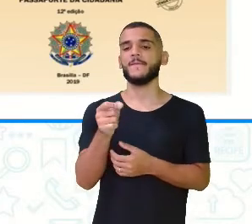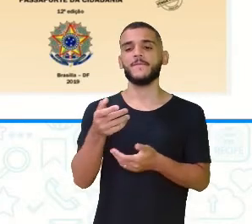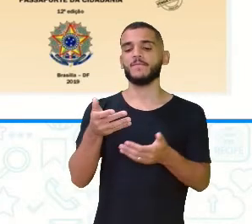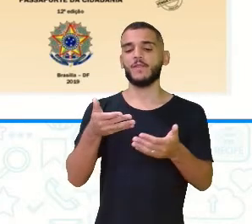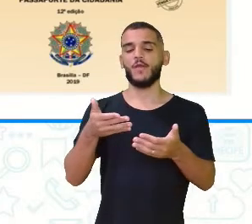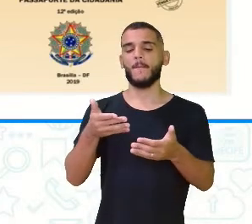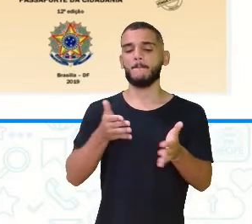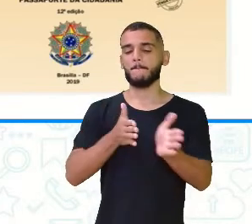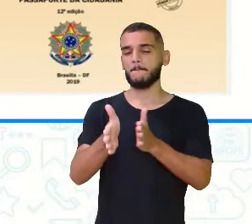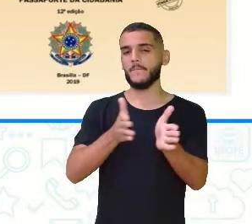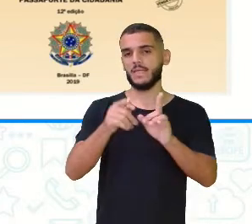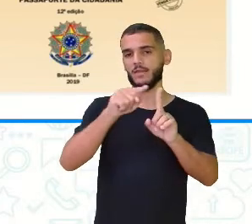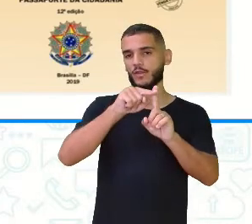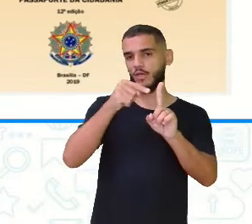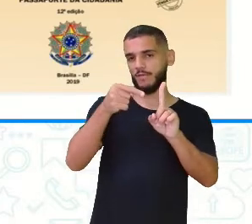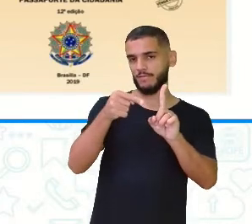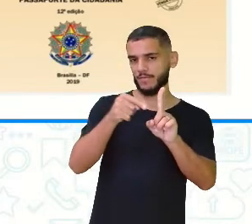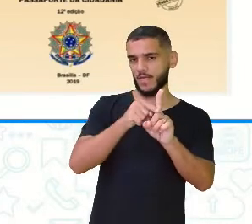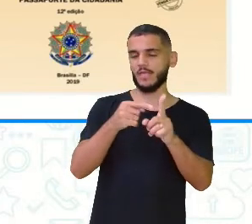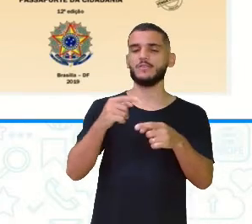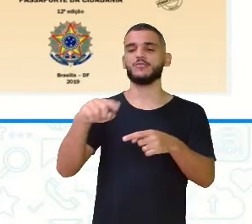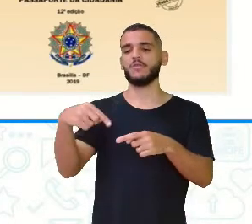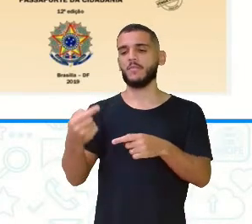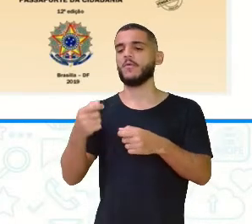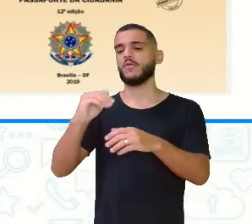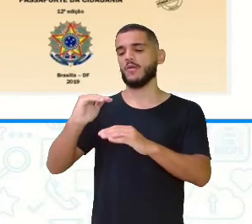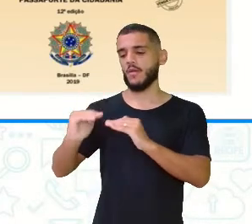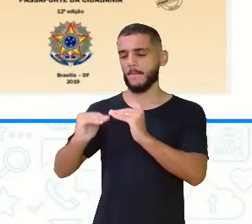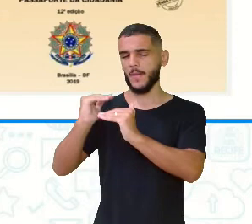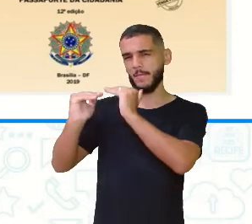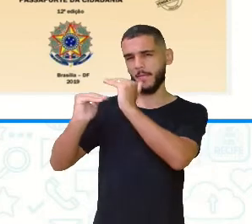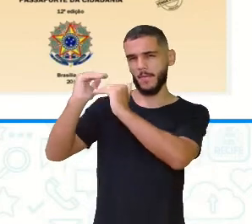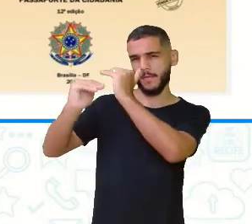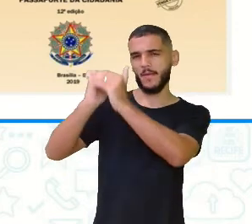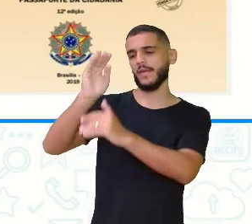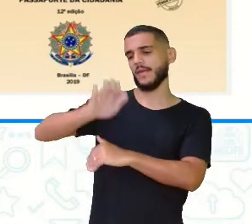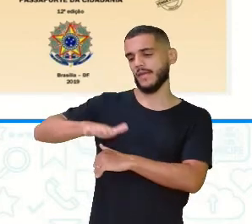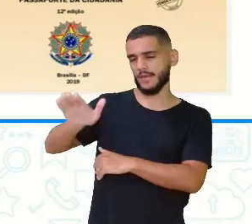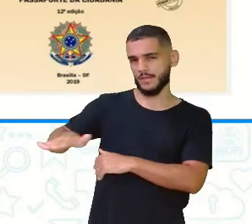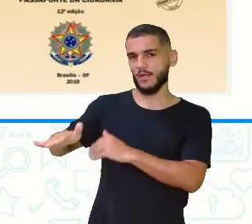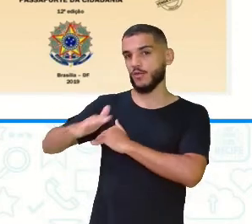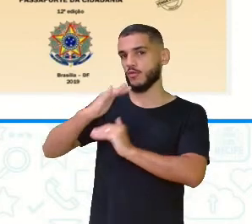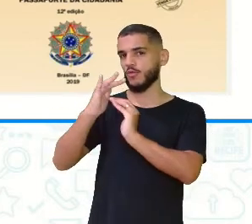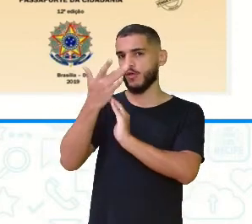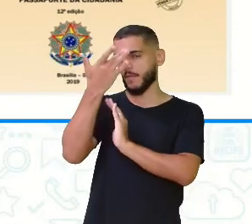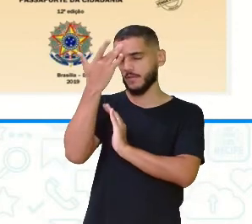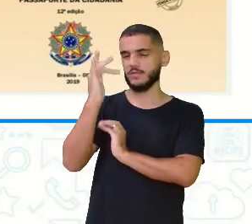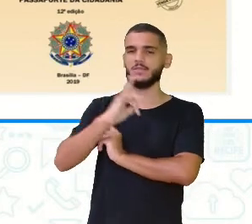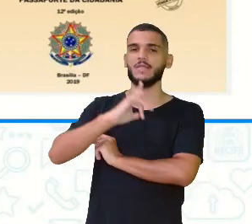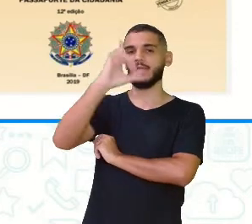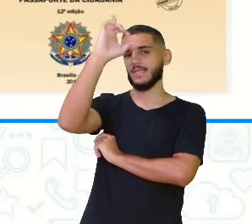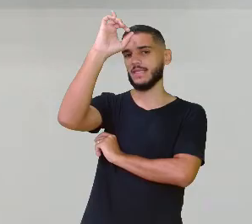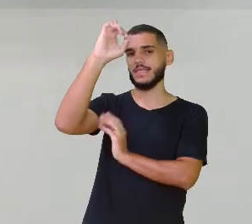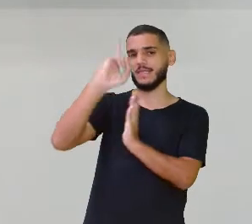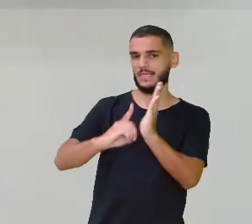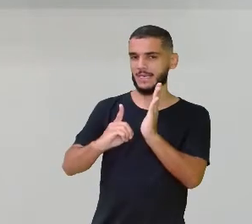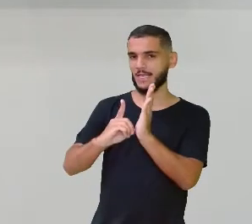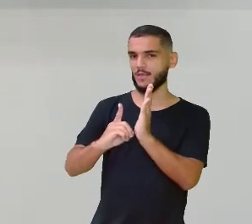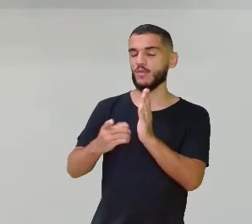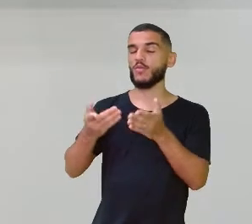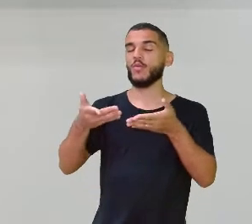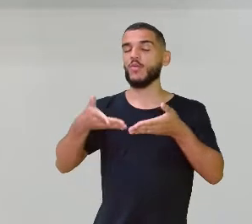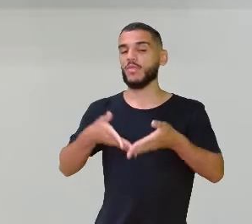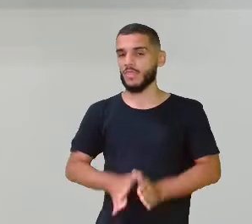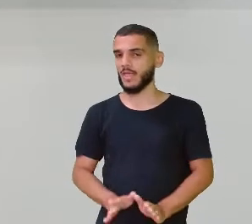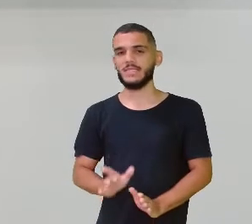neonatal, indicadores de crescimento e de desenvolvimento. Todos têm o direito a receber uma quando nascem,